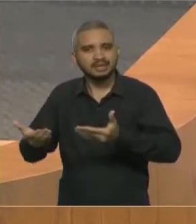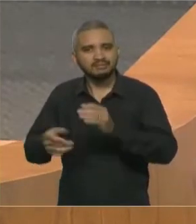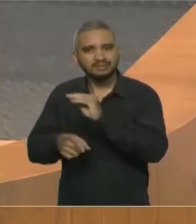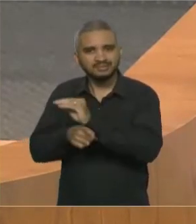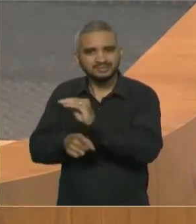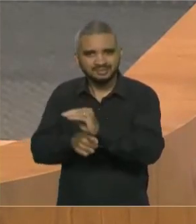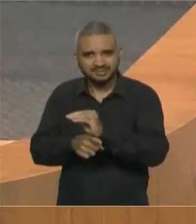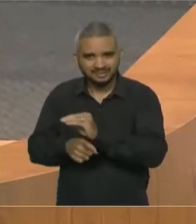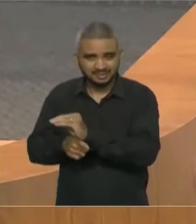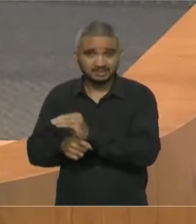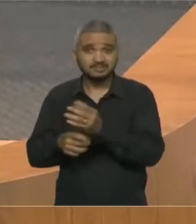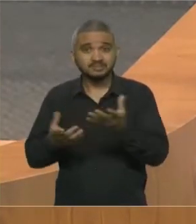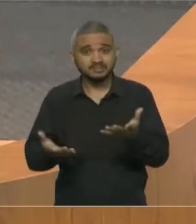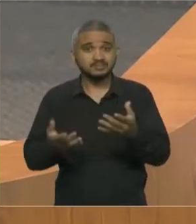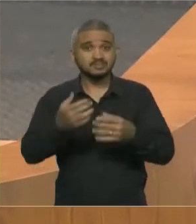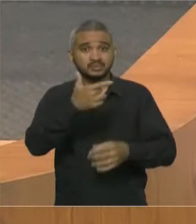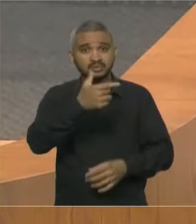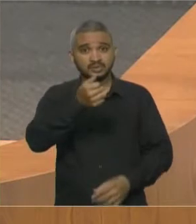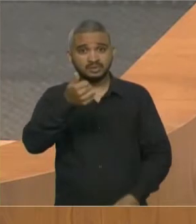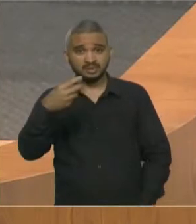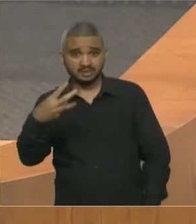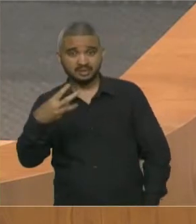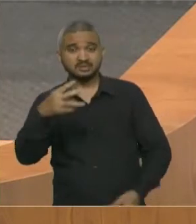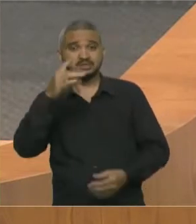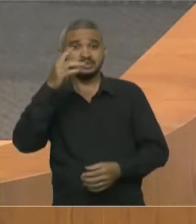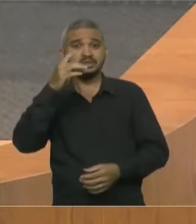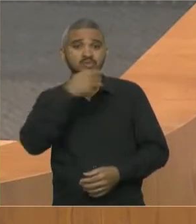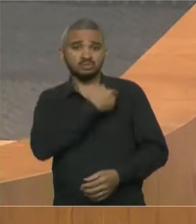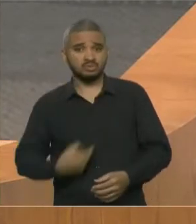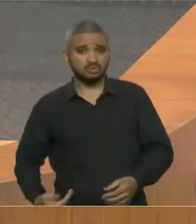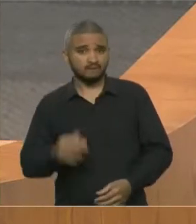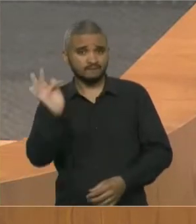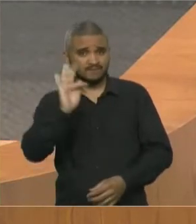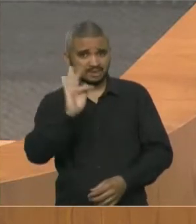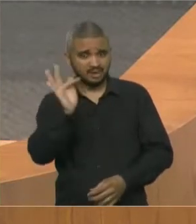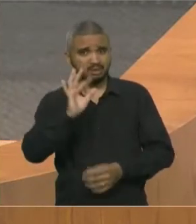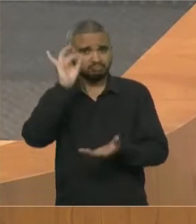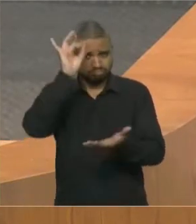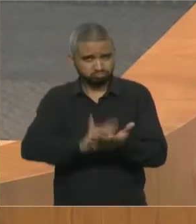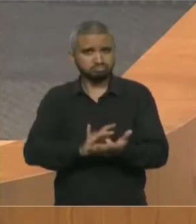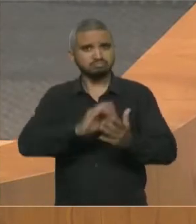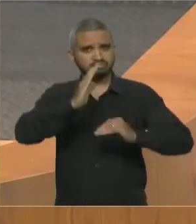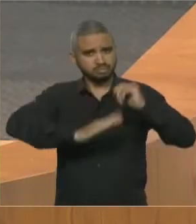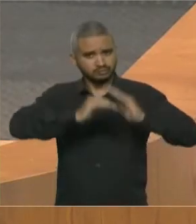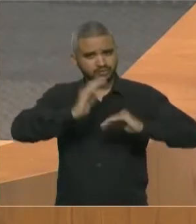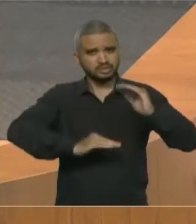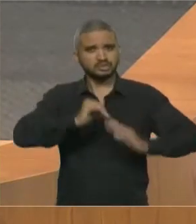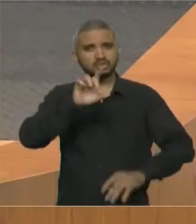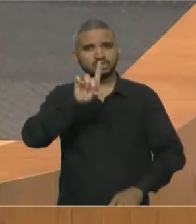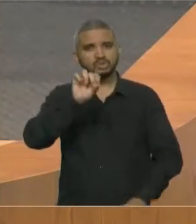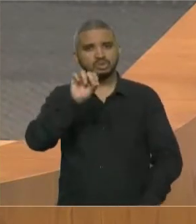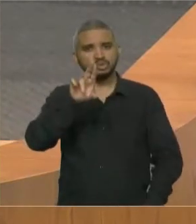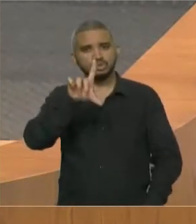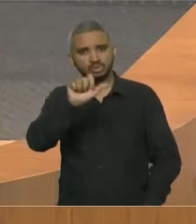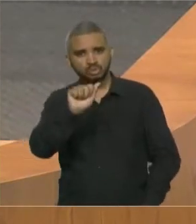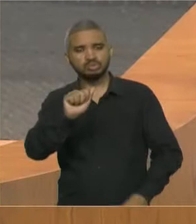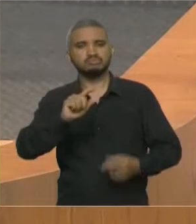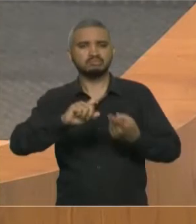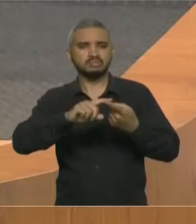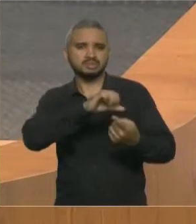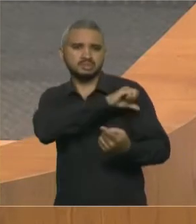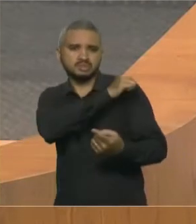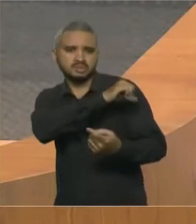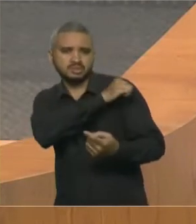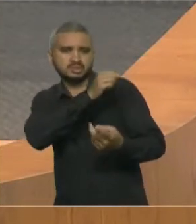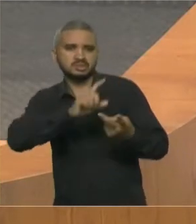oficialmente pelo Ministério do Trabalho e no Distrito Federal e em vários outros estados, como no Rio de Janeiro, São Paulo, Paraíba,